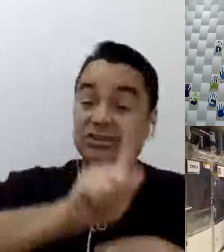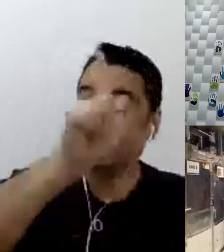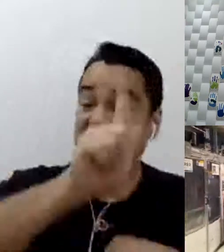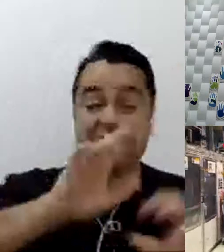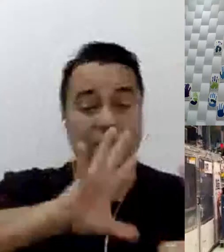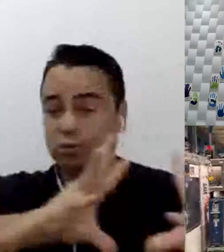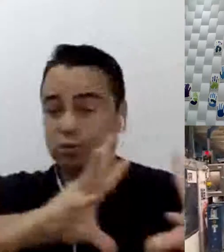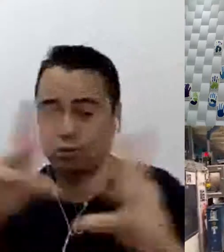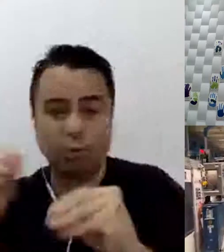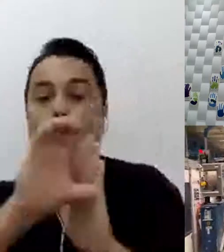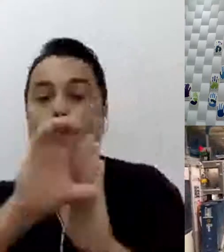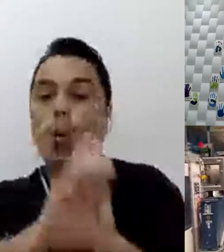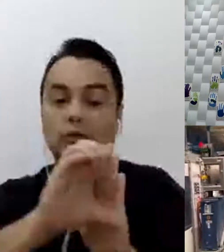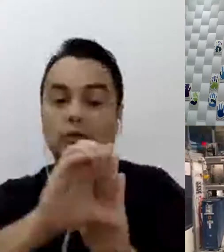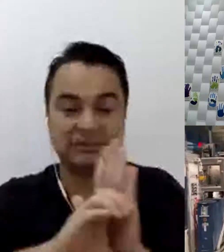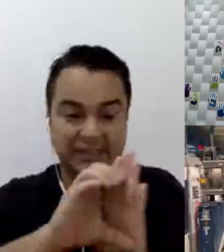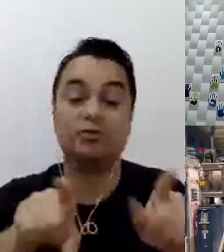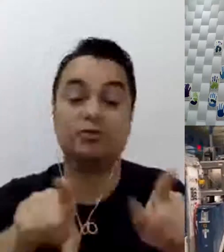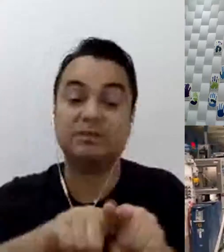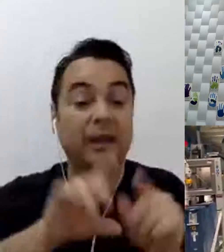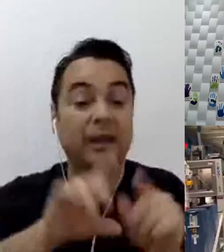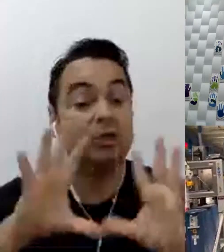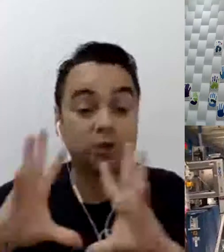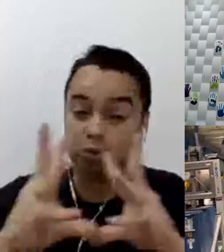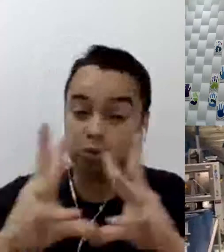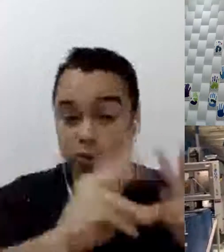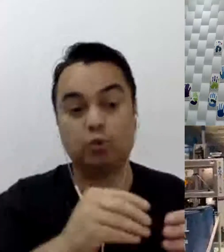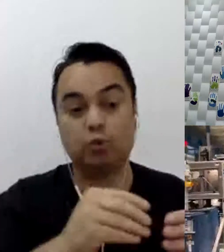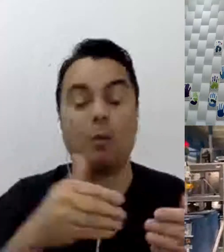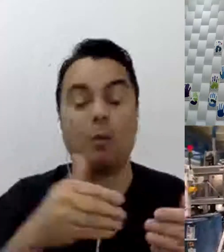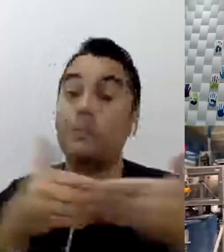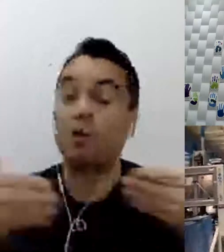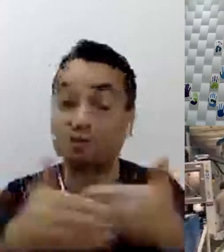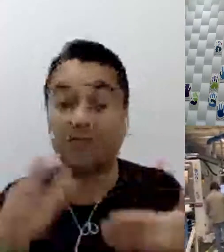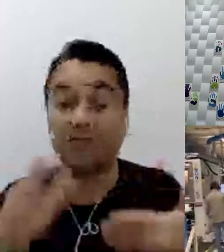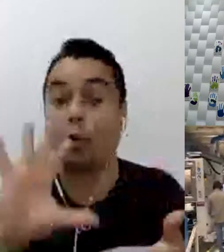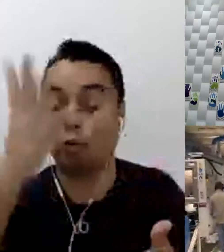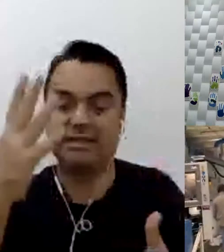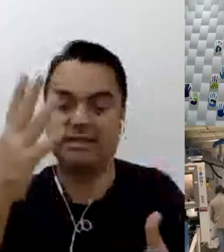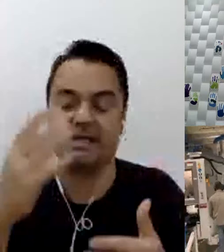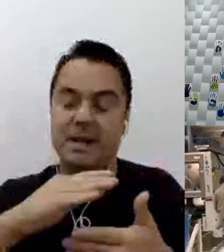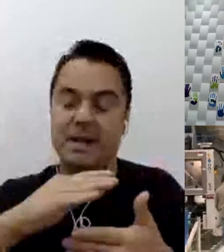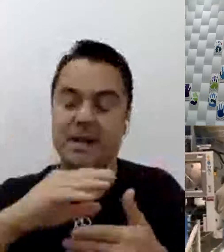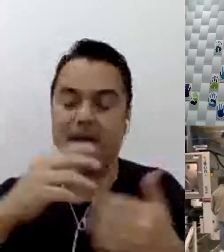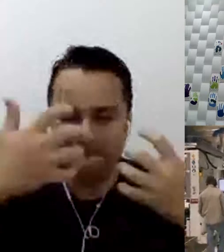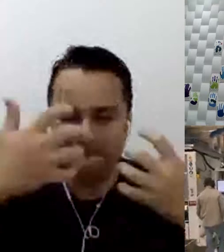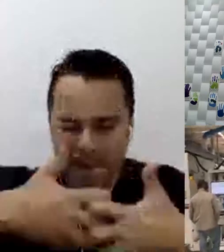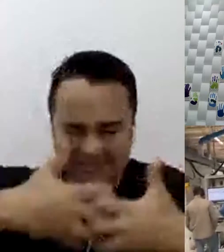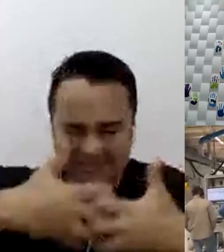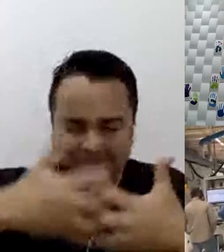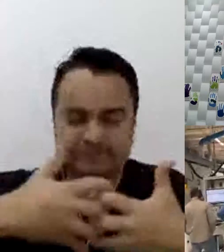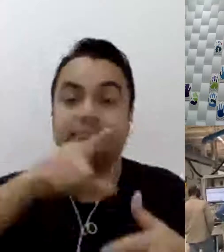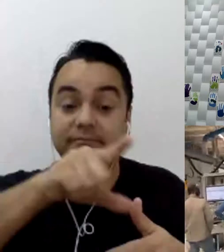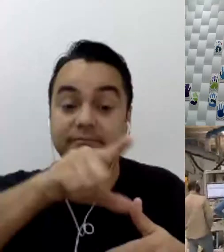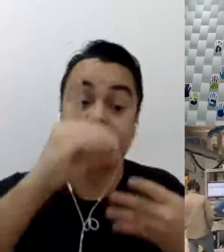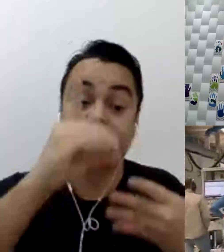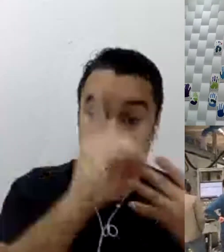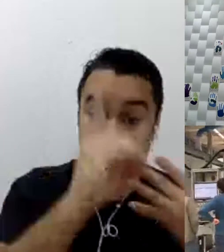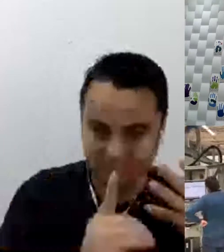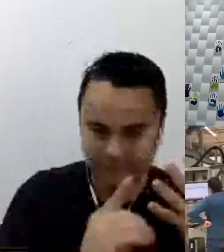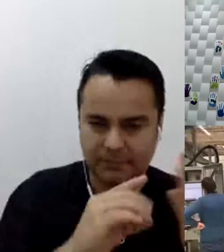os conceitos e todos os processos que acontecem na máquina. Então, ele pega esses dados, ele trata esses dados e